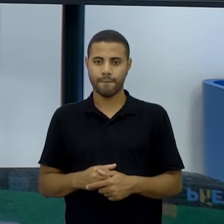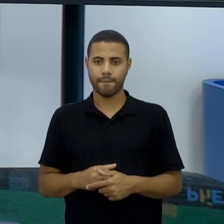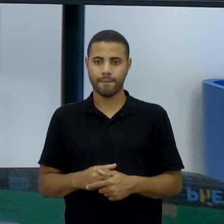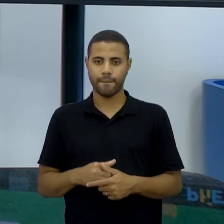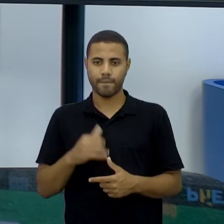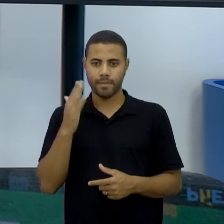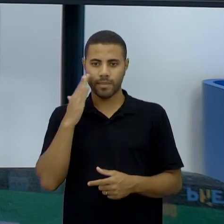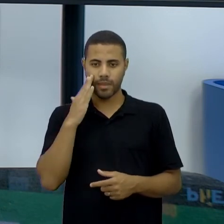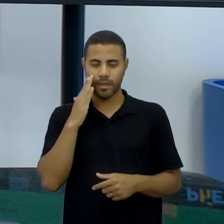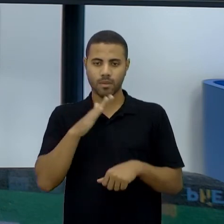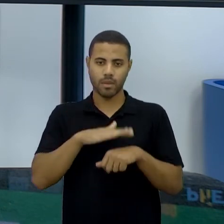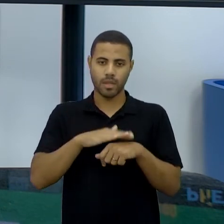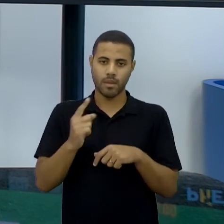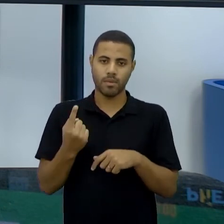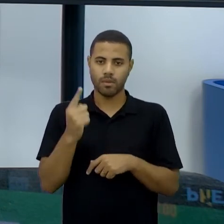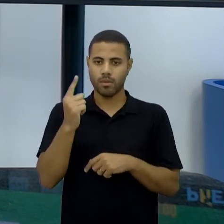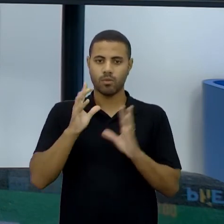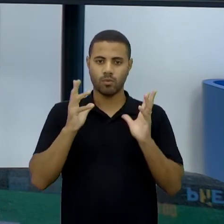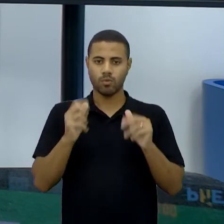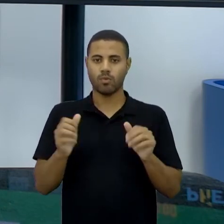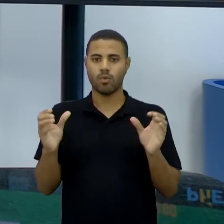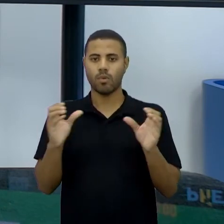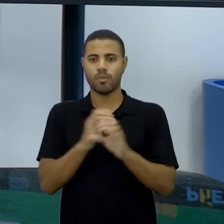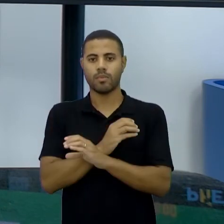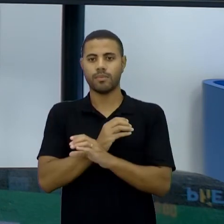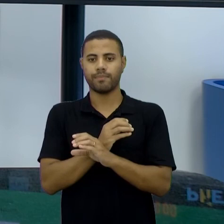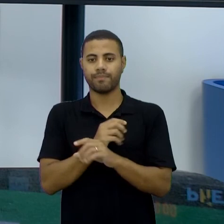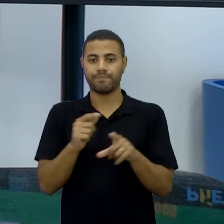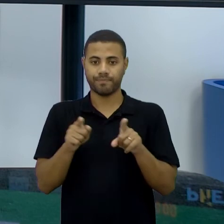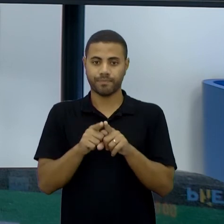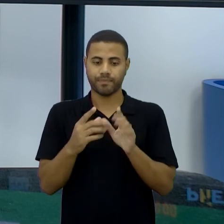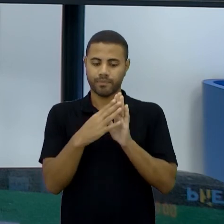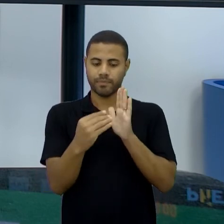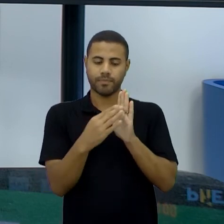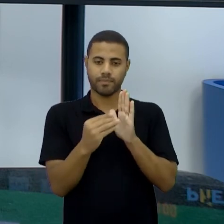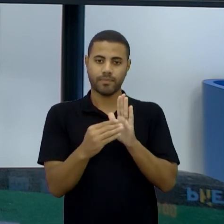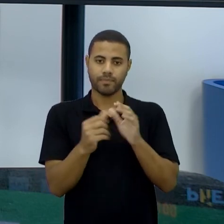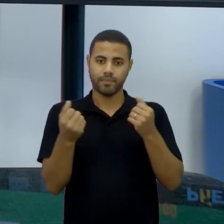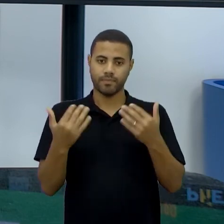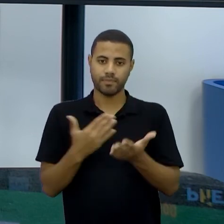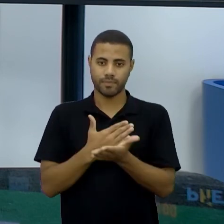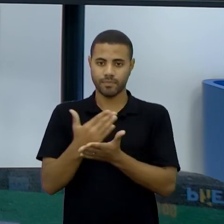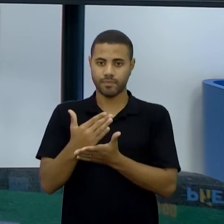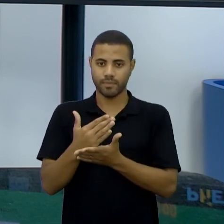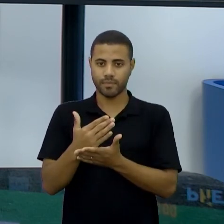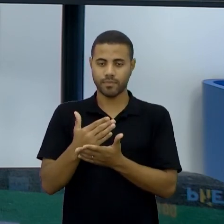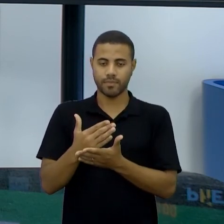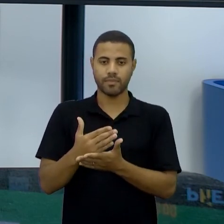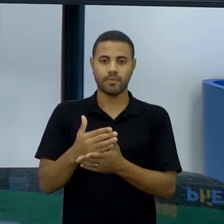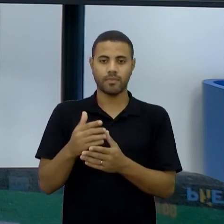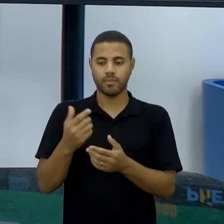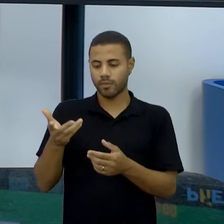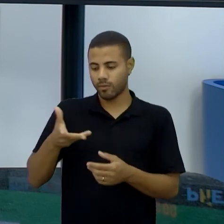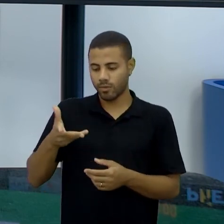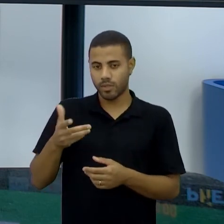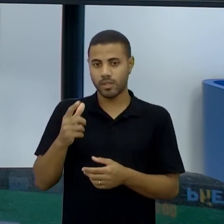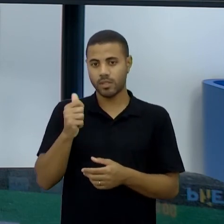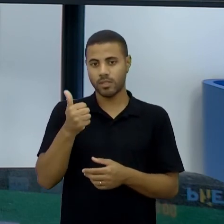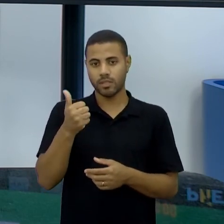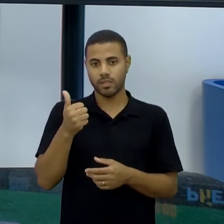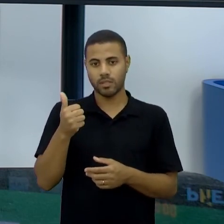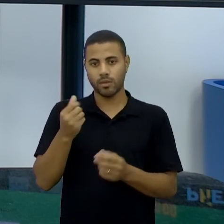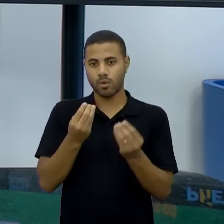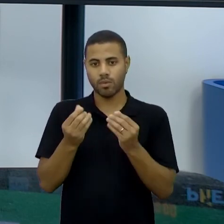a posição, a altura máxima, todas essas coisas usando a fórmula. Você tem o espaço inicial, a velocidade inicial para dar esse tiro, né,